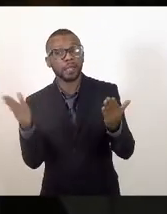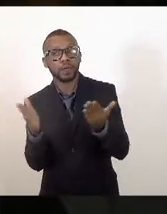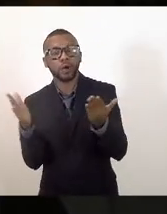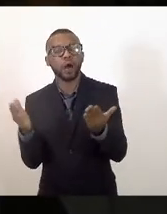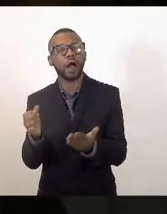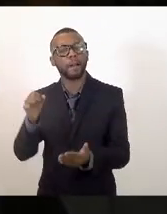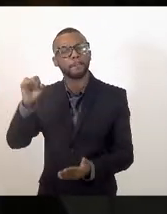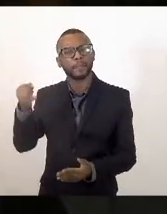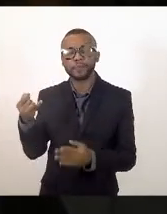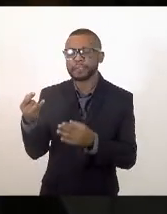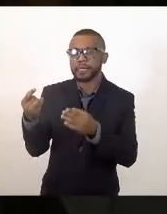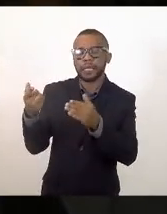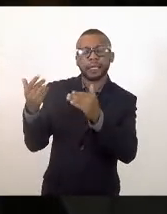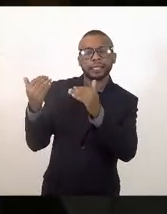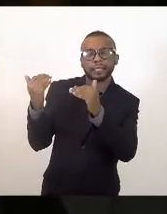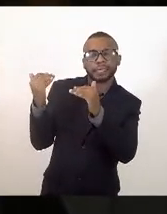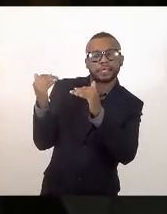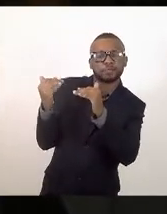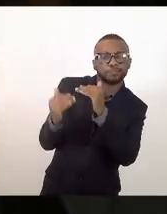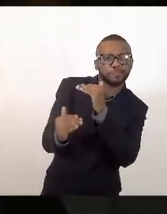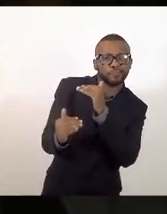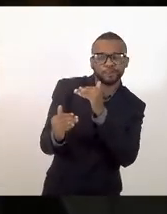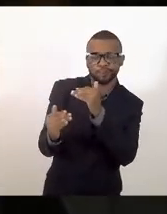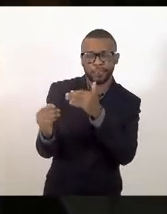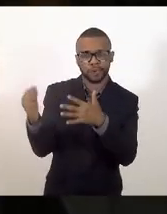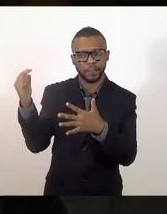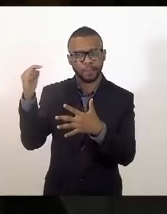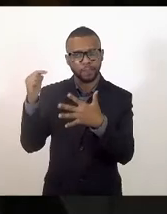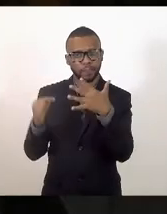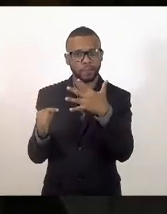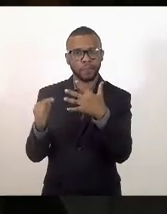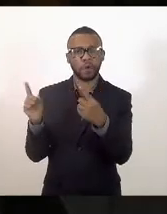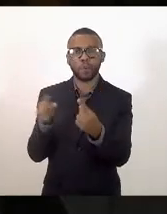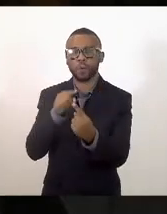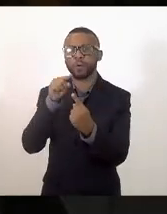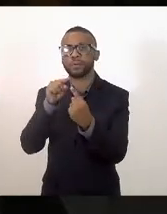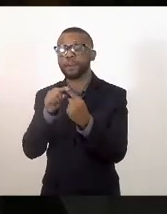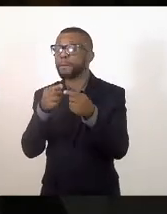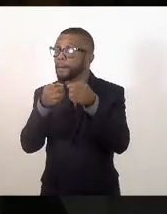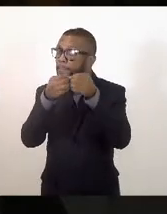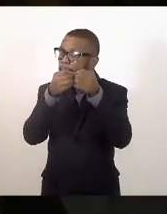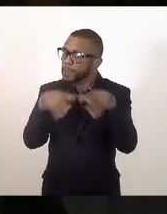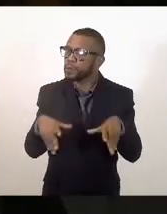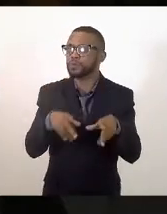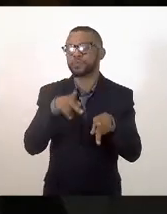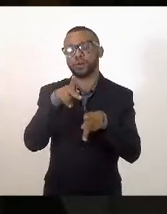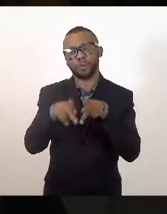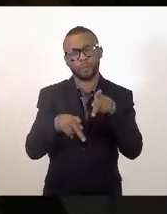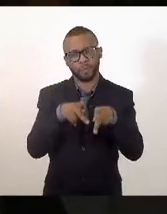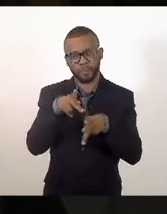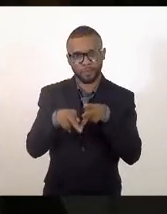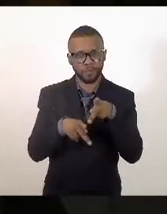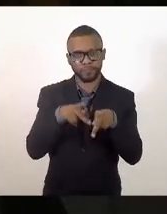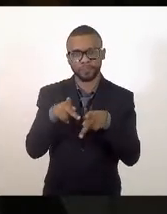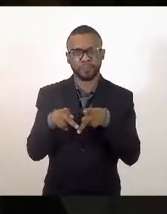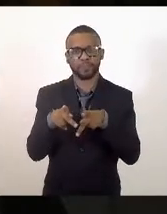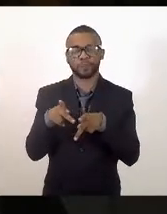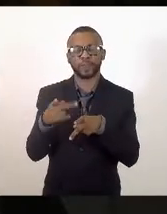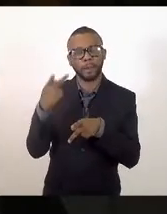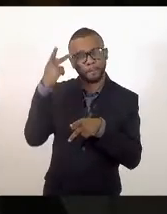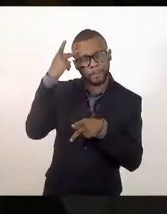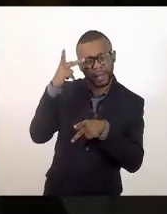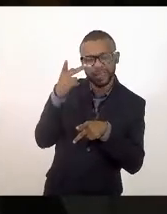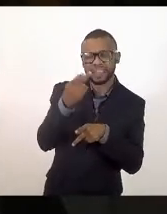essas divergências para malefício do povo e para que muitos